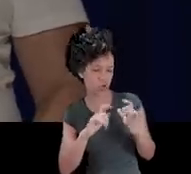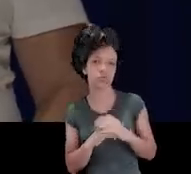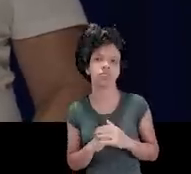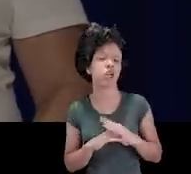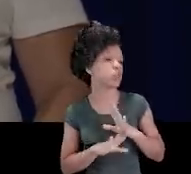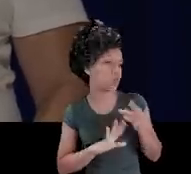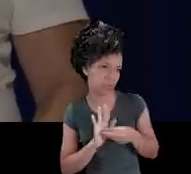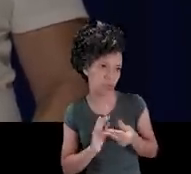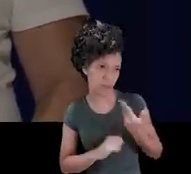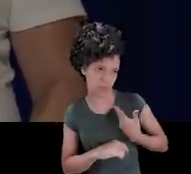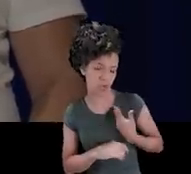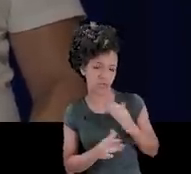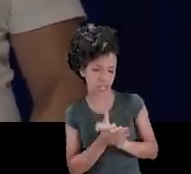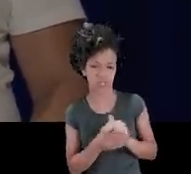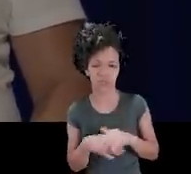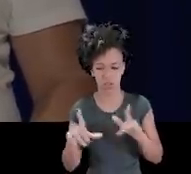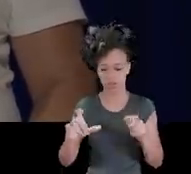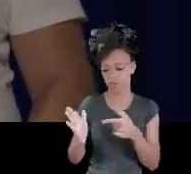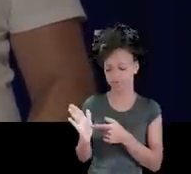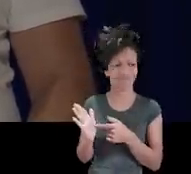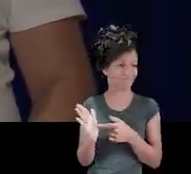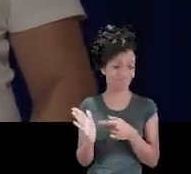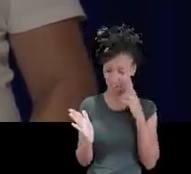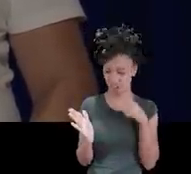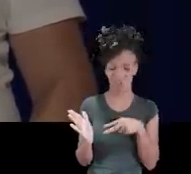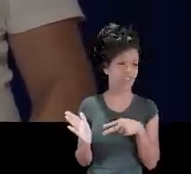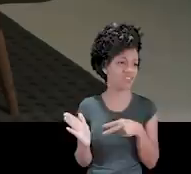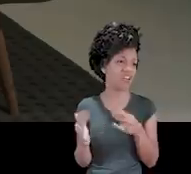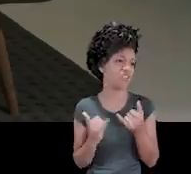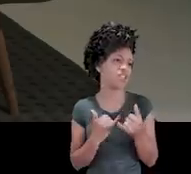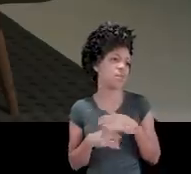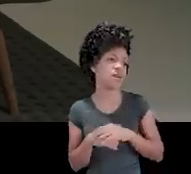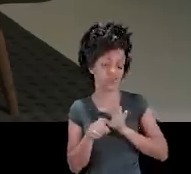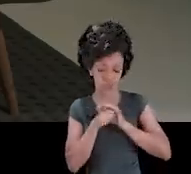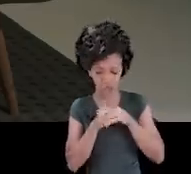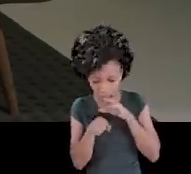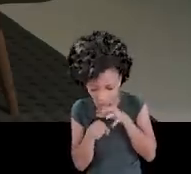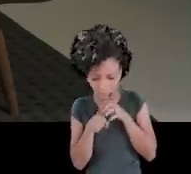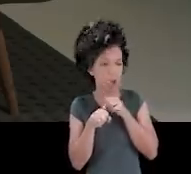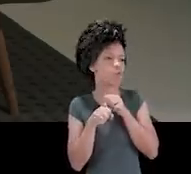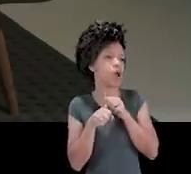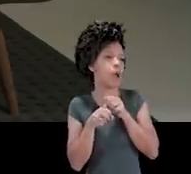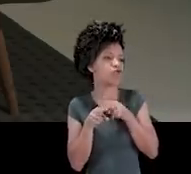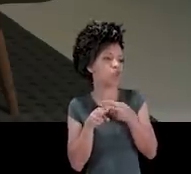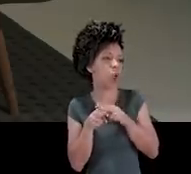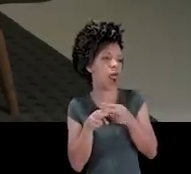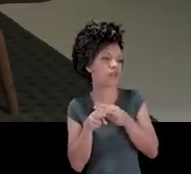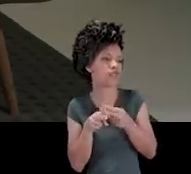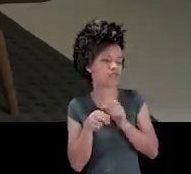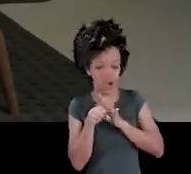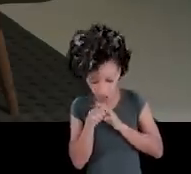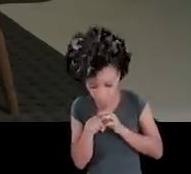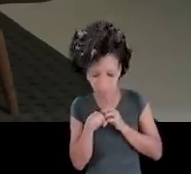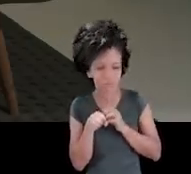de todo mundo. A hora que eu vi a foto, eu mostrei pra ele e falei, você tá vendo, cara? Você parece um sonho de valsa mordido. O cara apareceu o dia seguinte no futebol